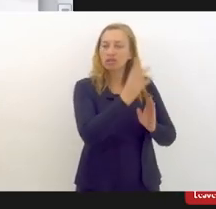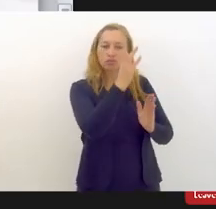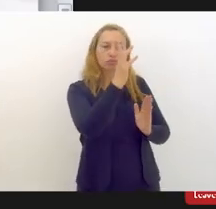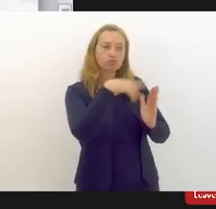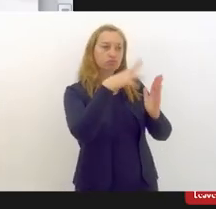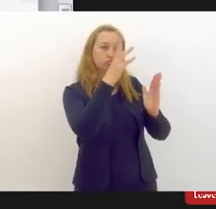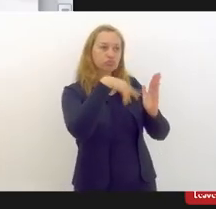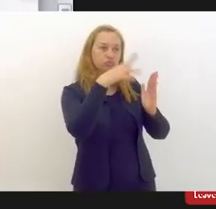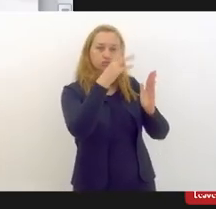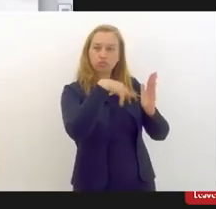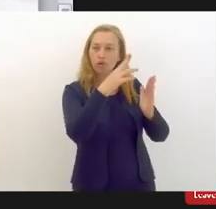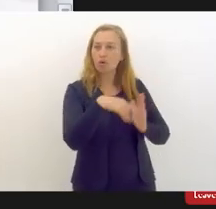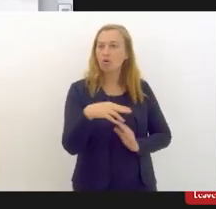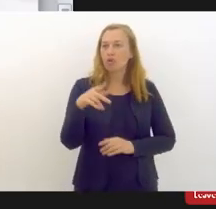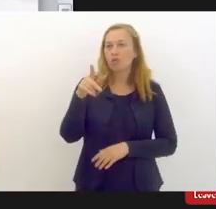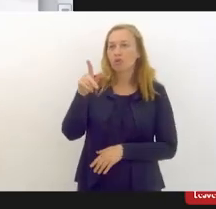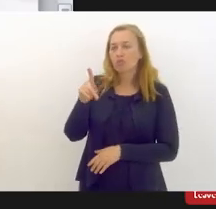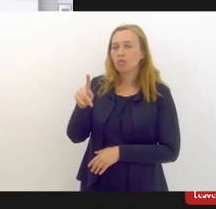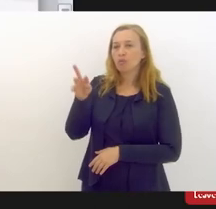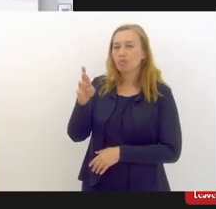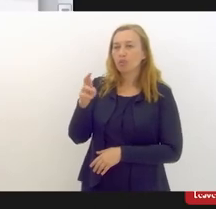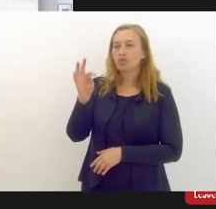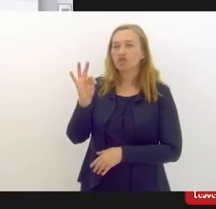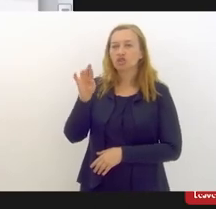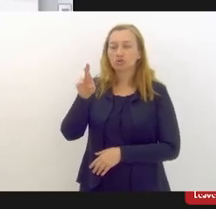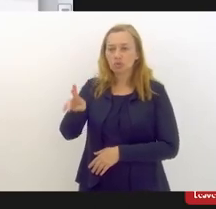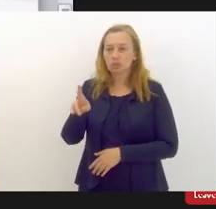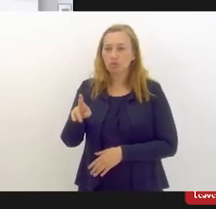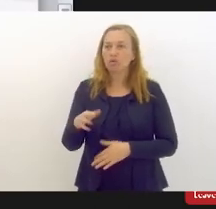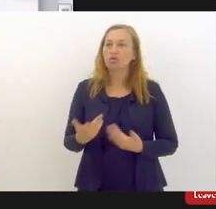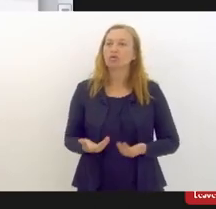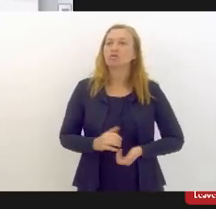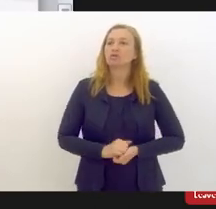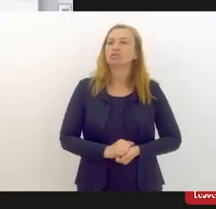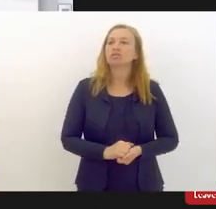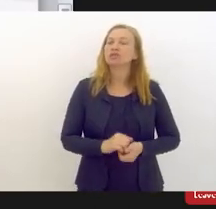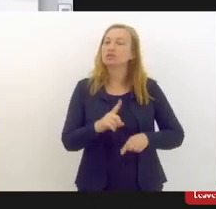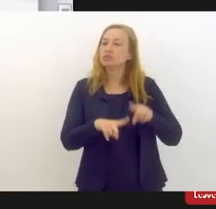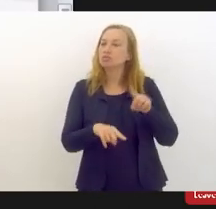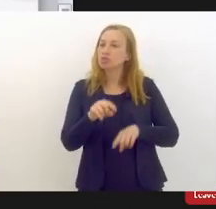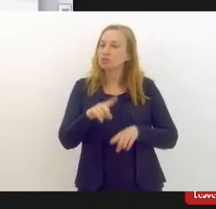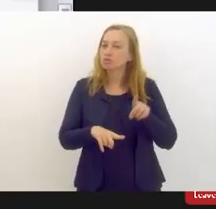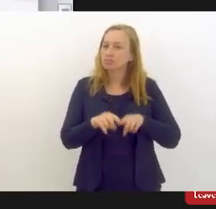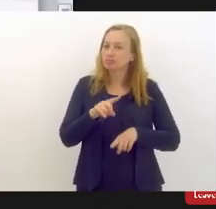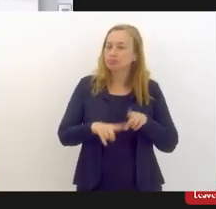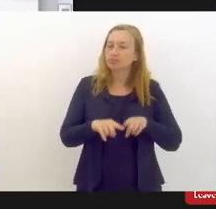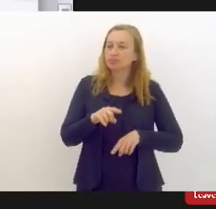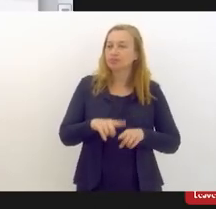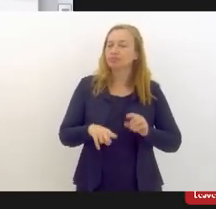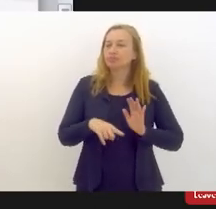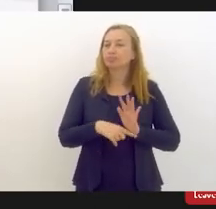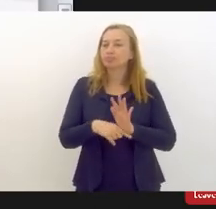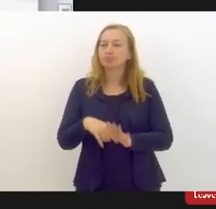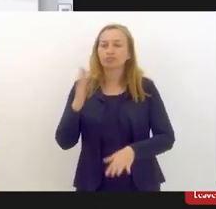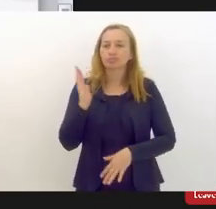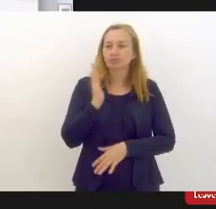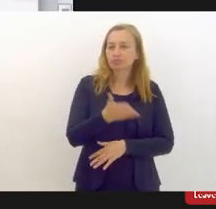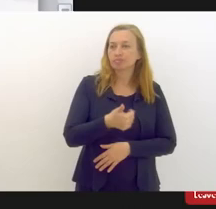o projetor interativo. Esses equipamentos beneficiam diretamente